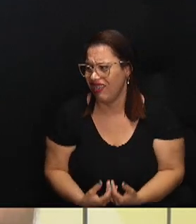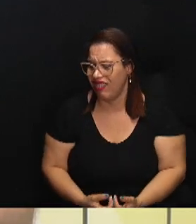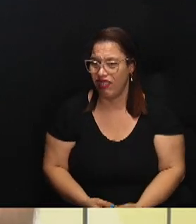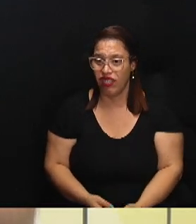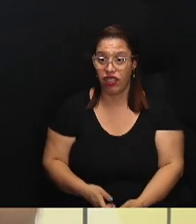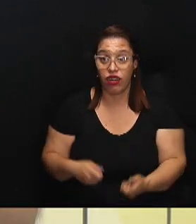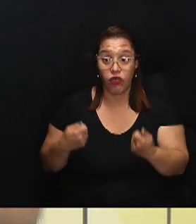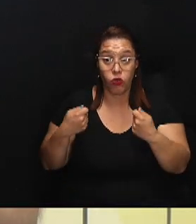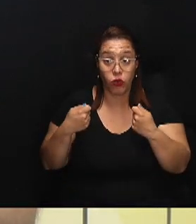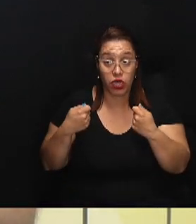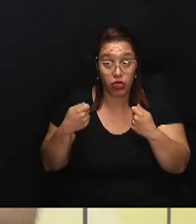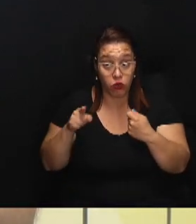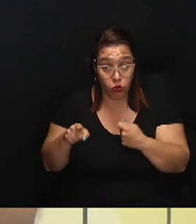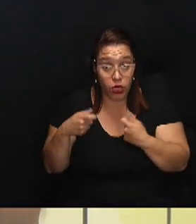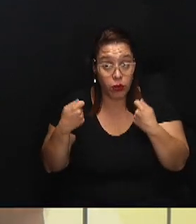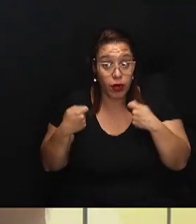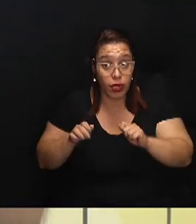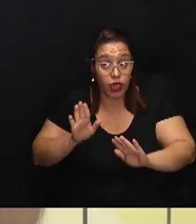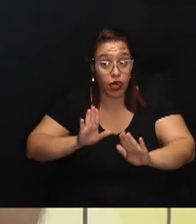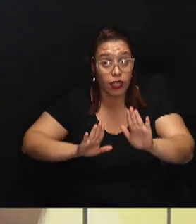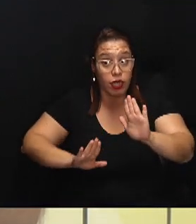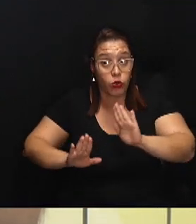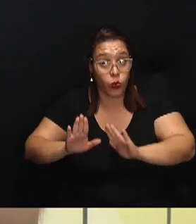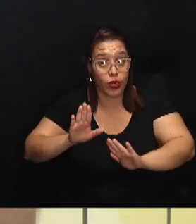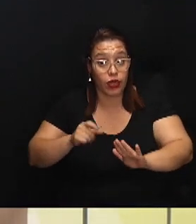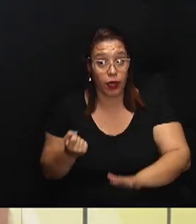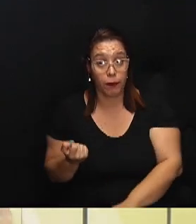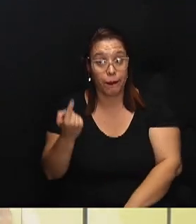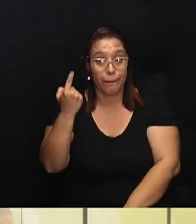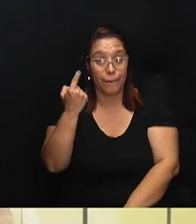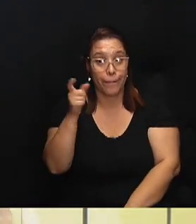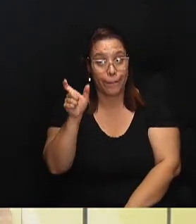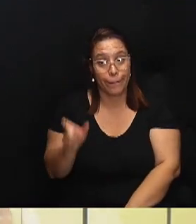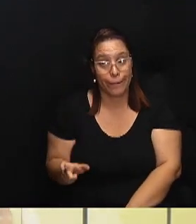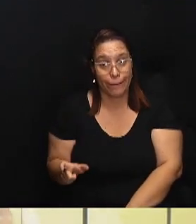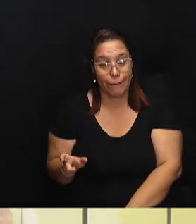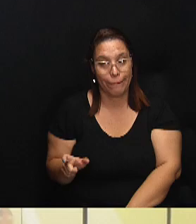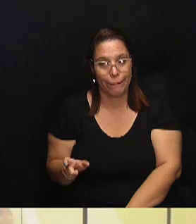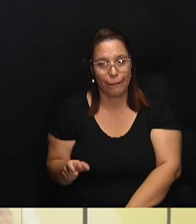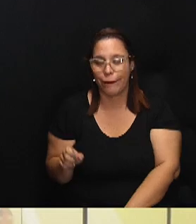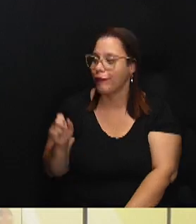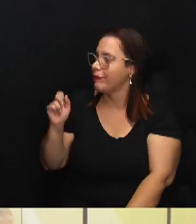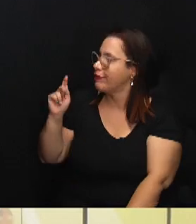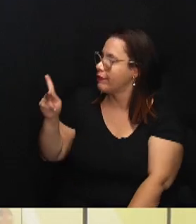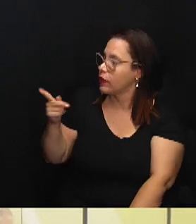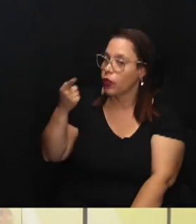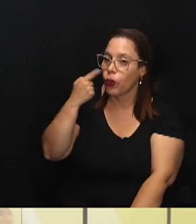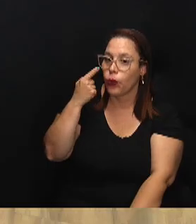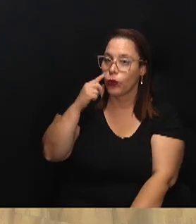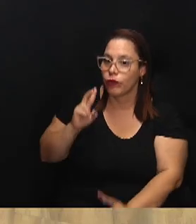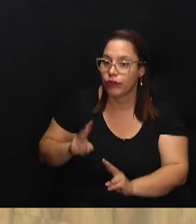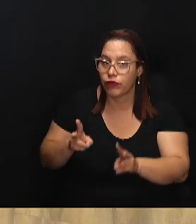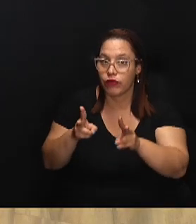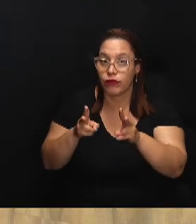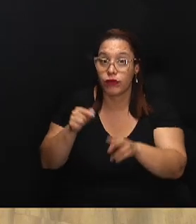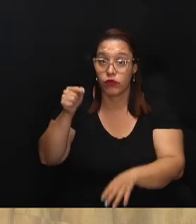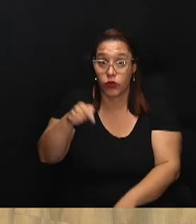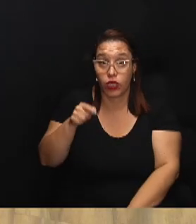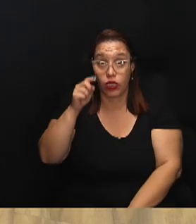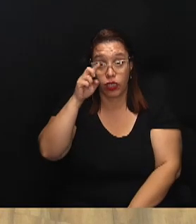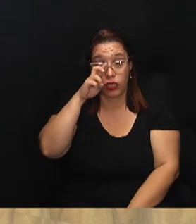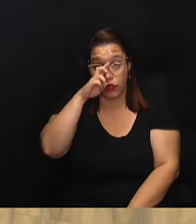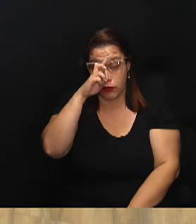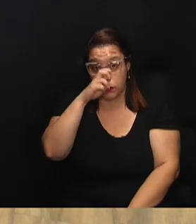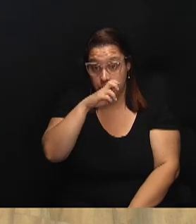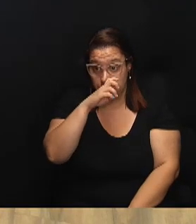realmente os caminhos que vão trazer para aquela pessoa, né? Um conforto. Tá certo, então. Olha, a gente segue direto por aqui, e